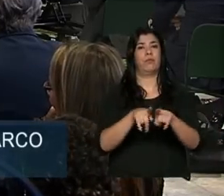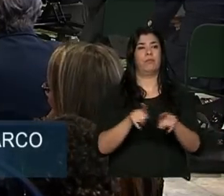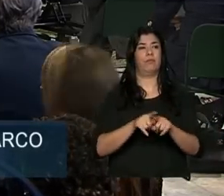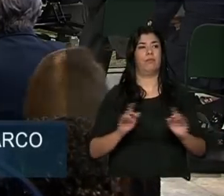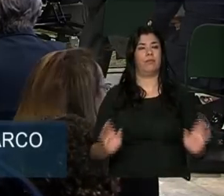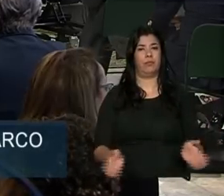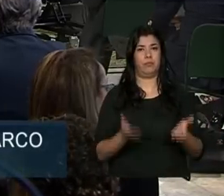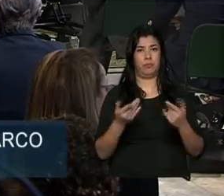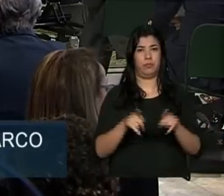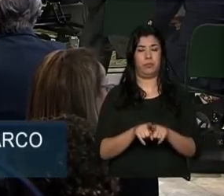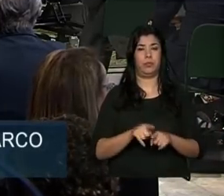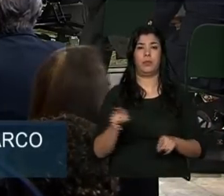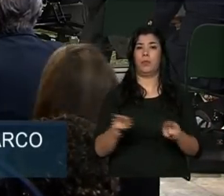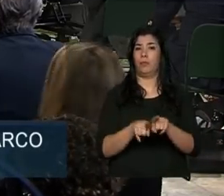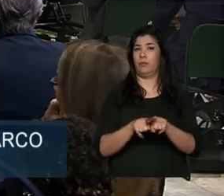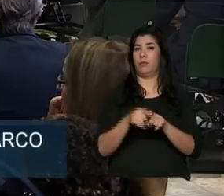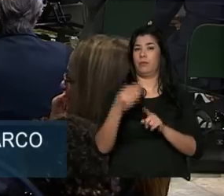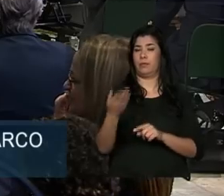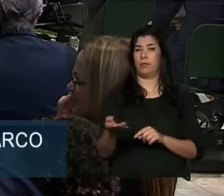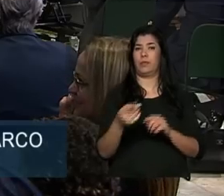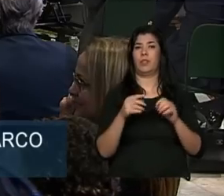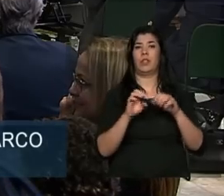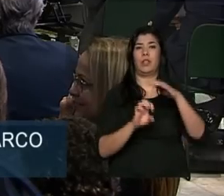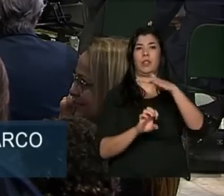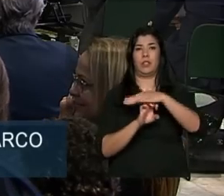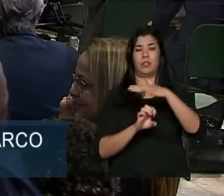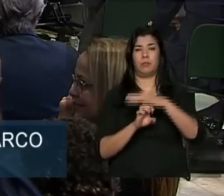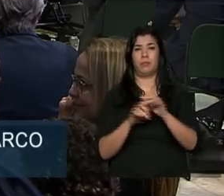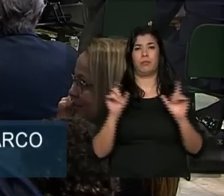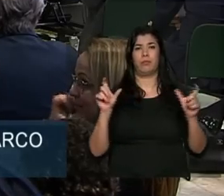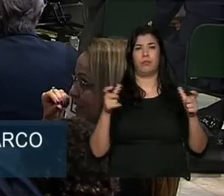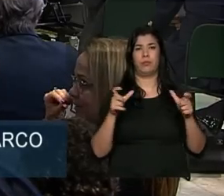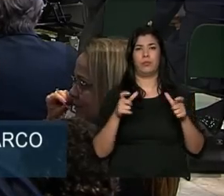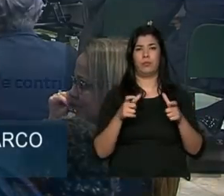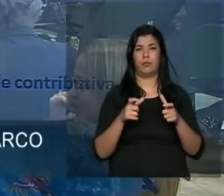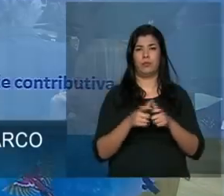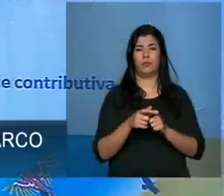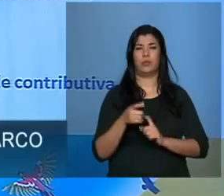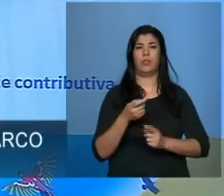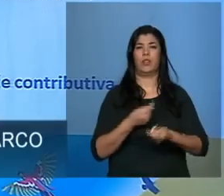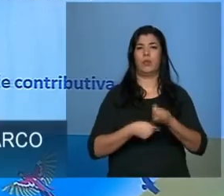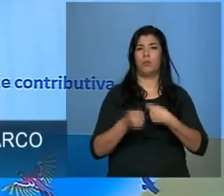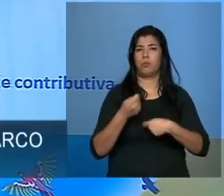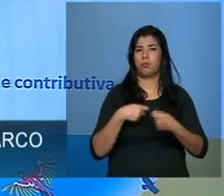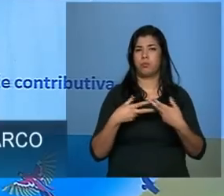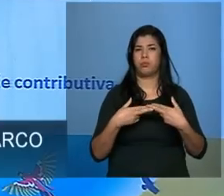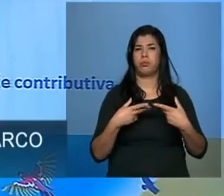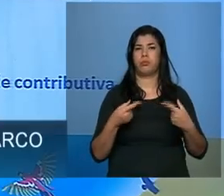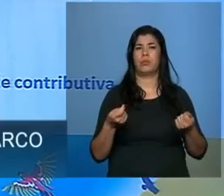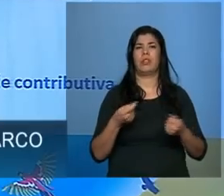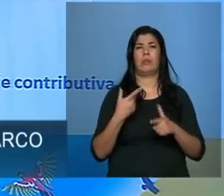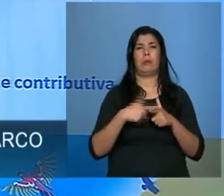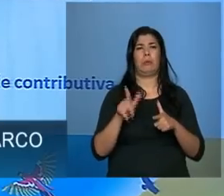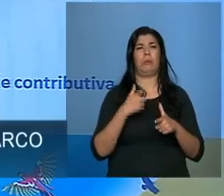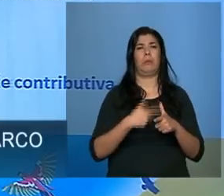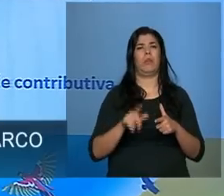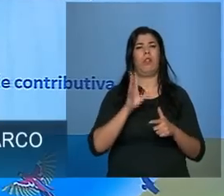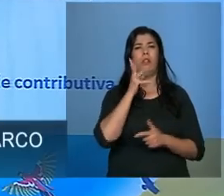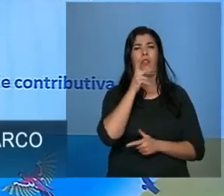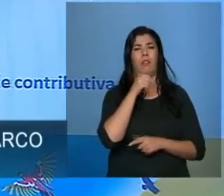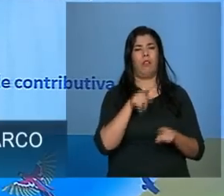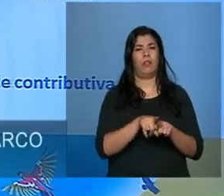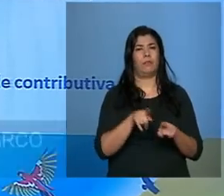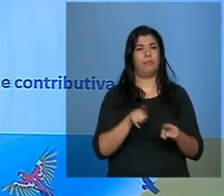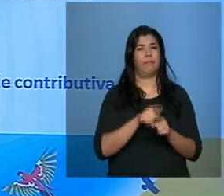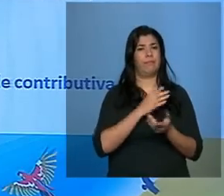Próximo, para as empresas, reduz a burocracia e o tempo de desenvolvimento de novos produtos. Fator gerador de repartição de